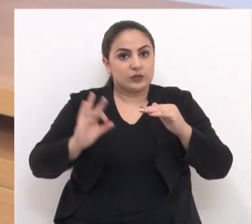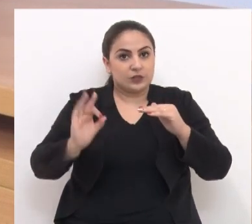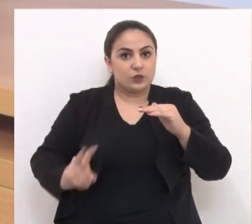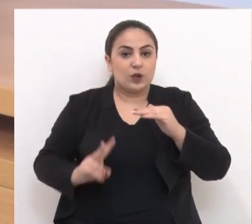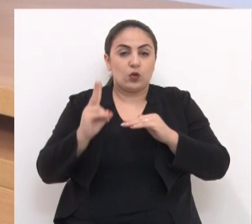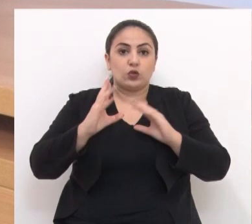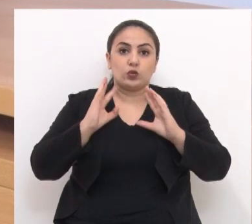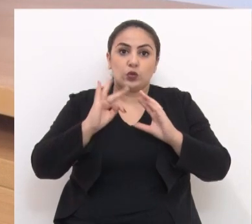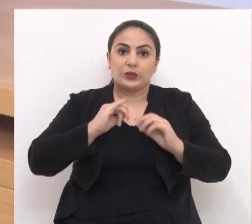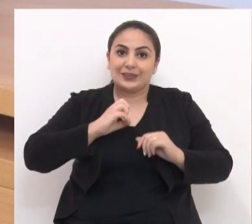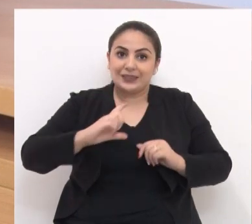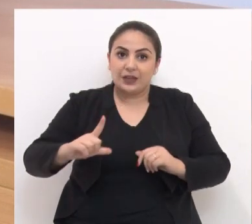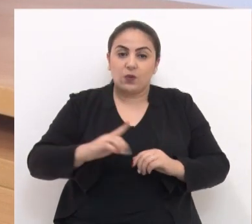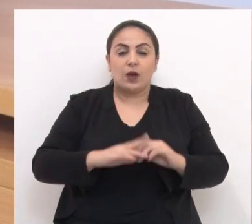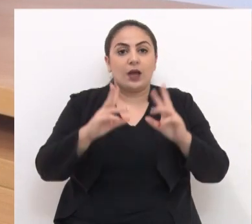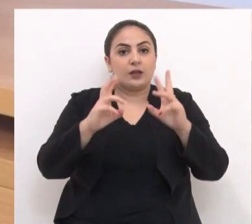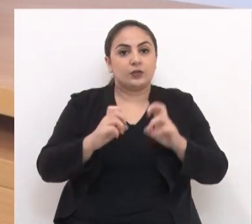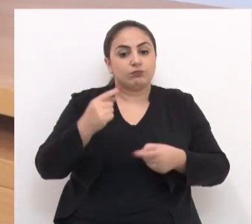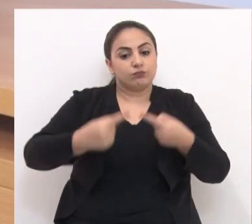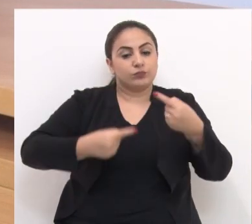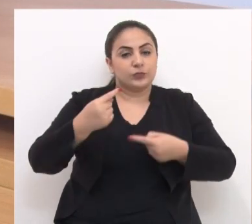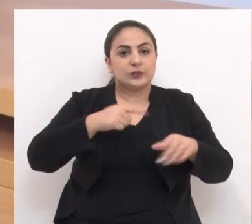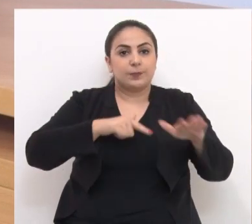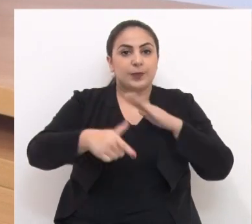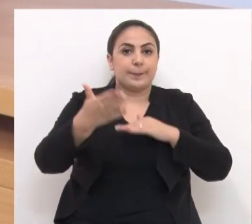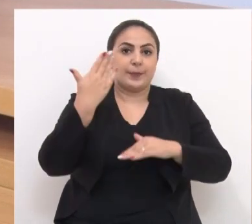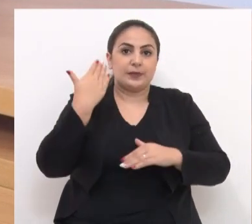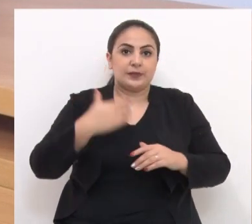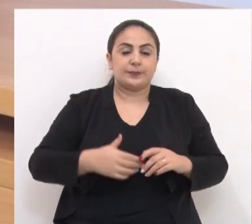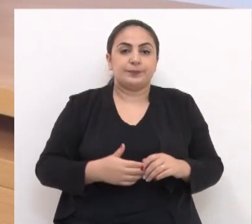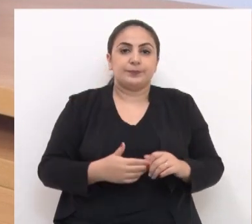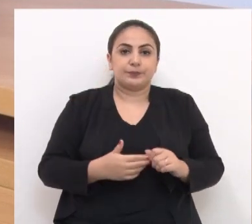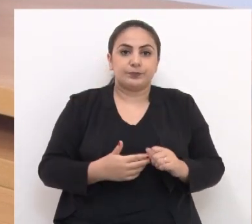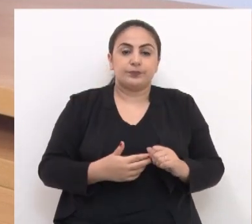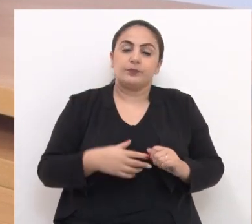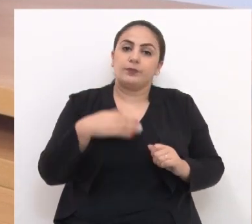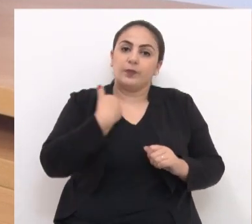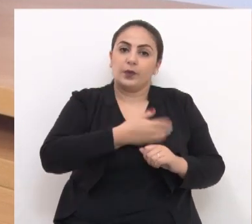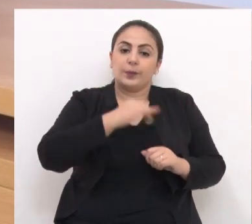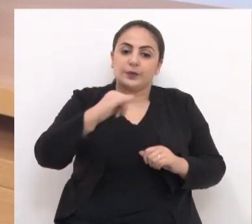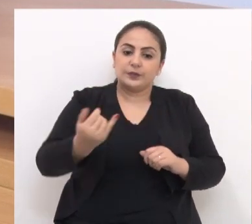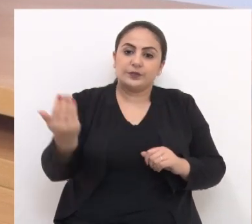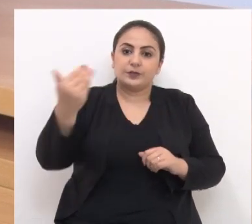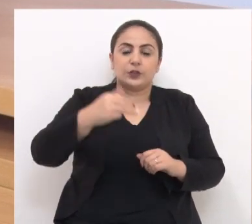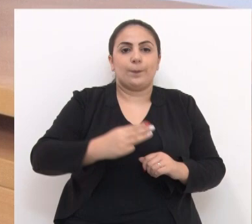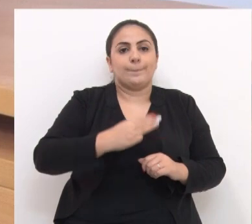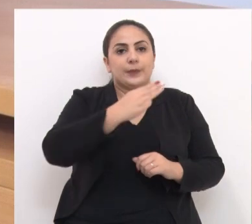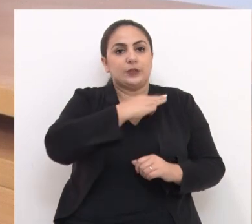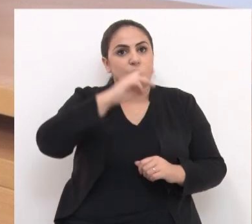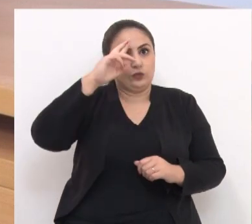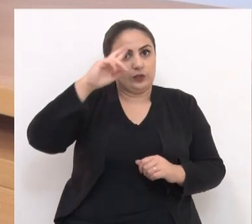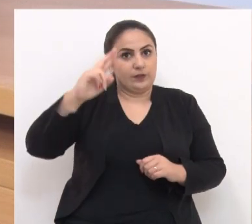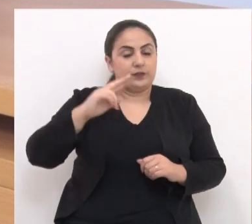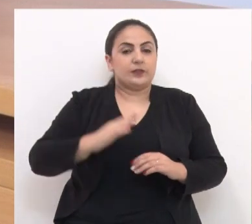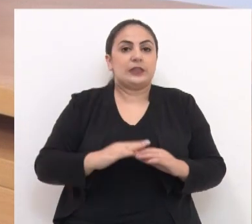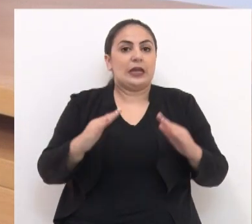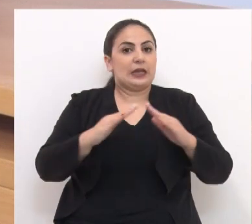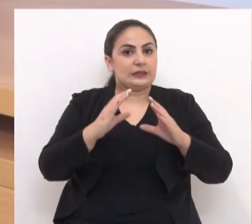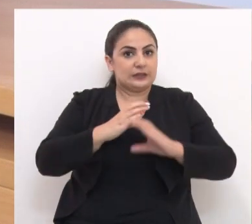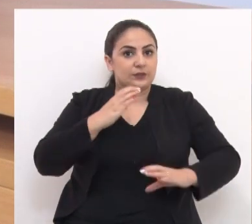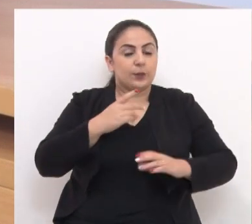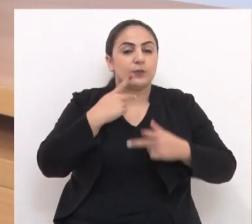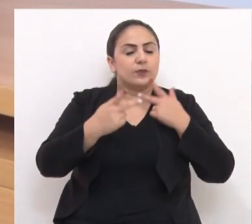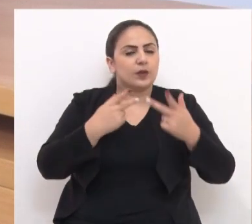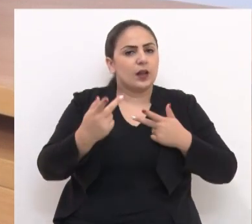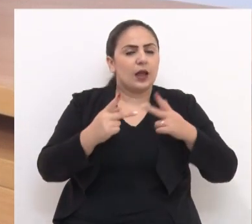receita total foi um dos assuntos mais comentados na semana passada. Nós aproveitamos a vinda do ministro-chefe da Casa